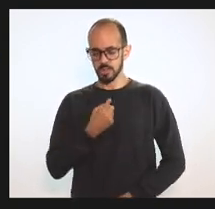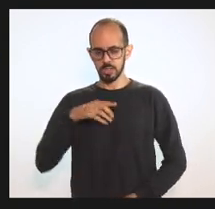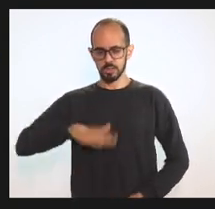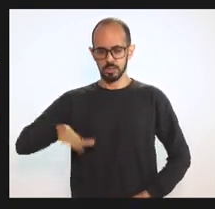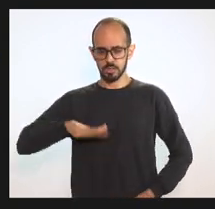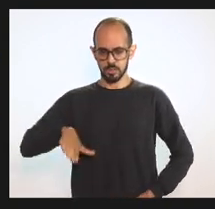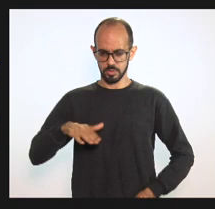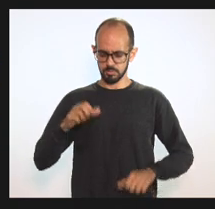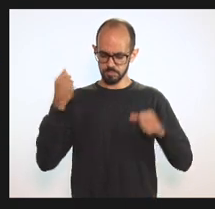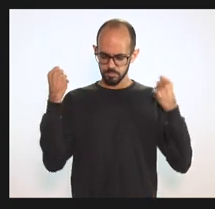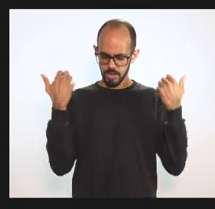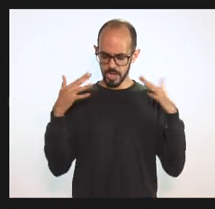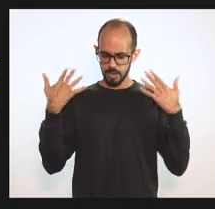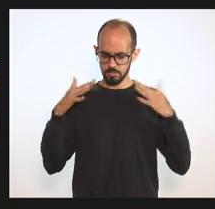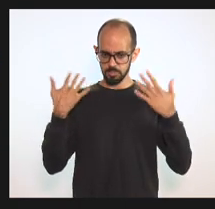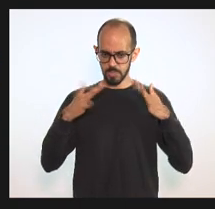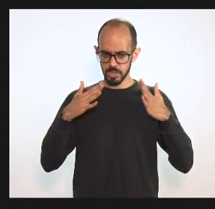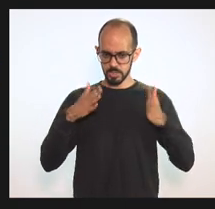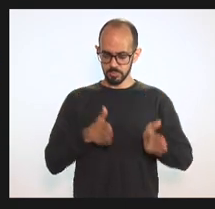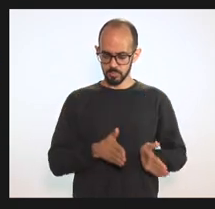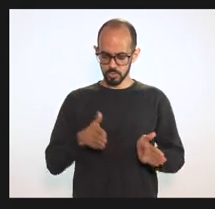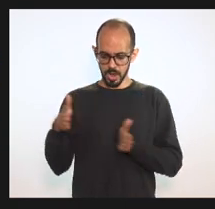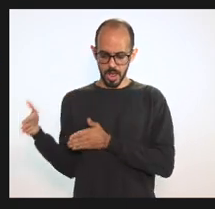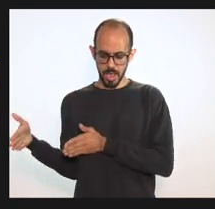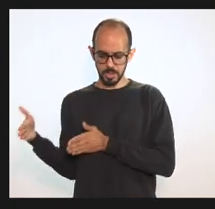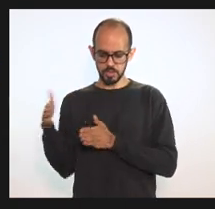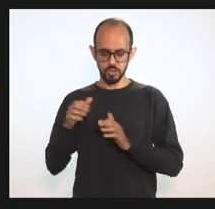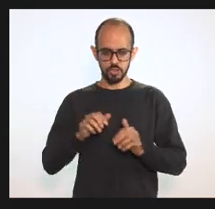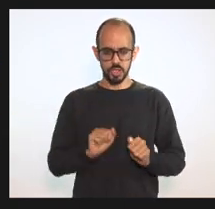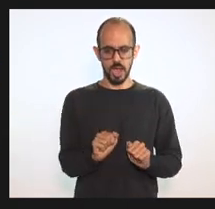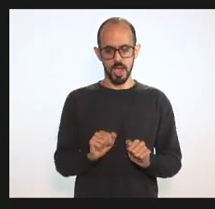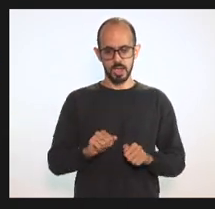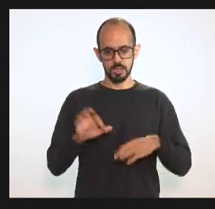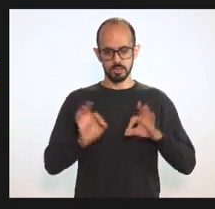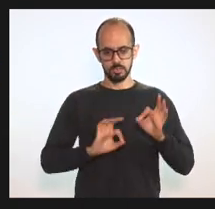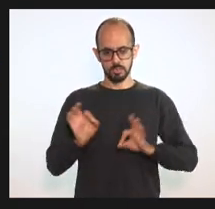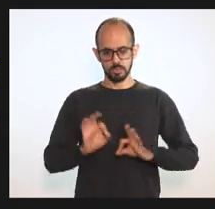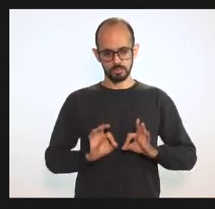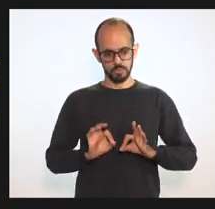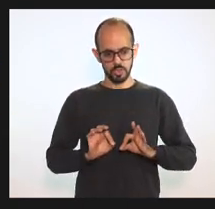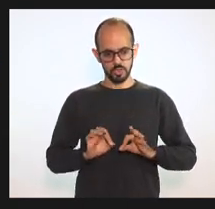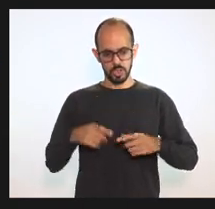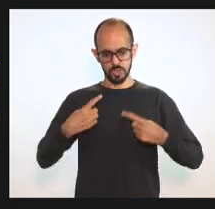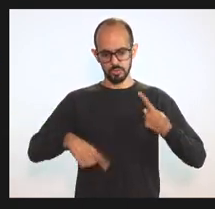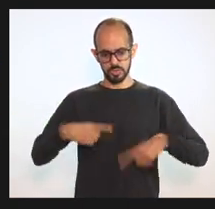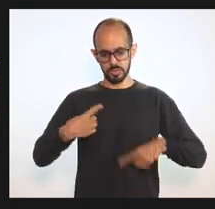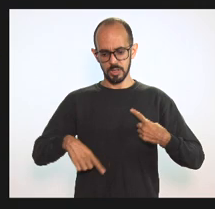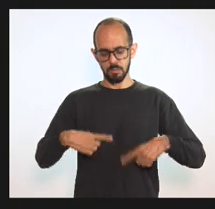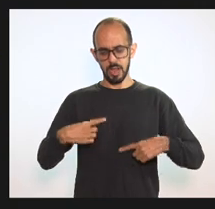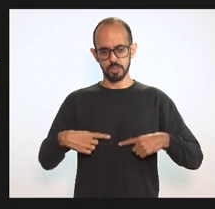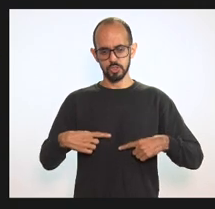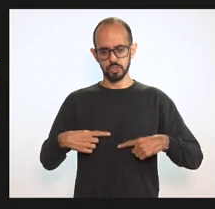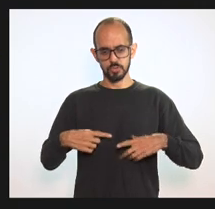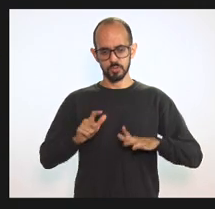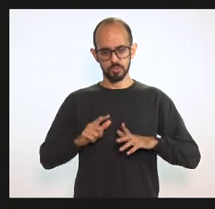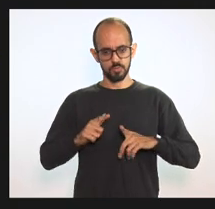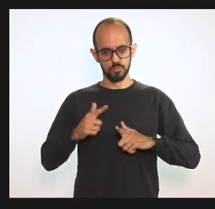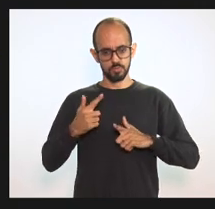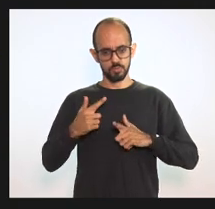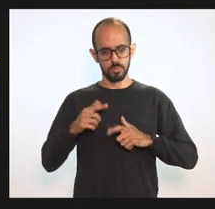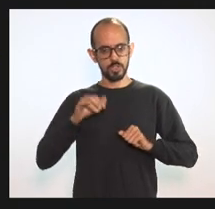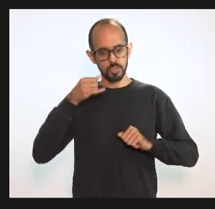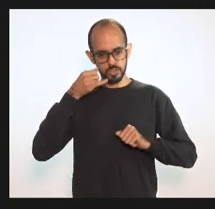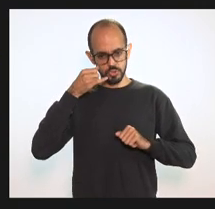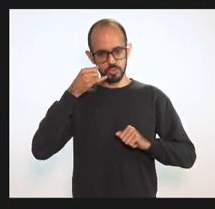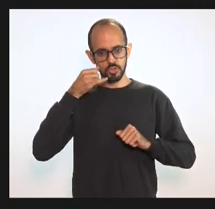Então, parabéns por adiar, né? Nada mais justo do que adiarmos esse debate para que a gente tome uma posição muito